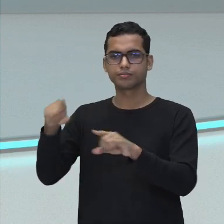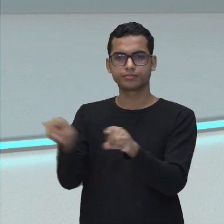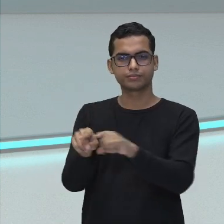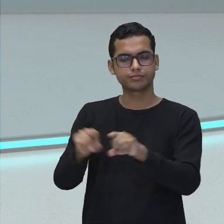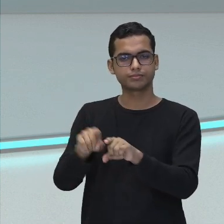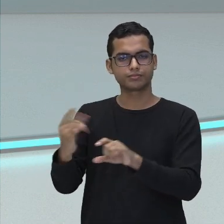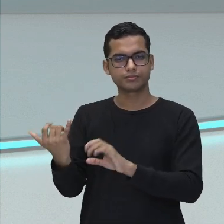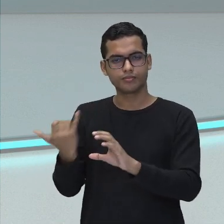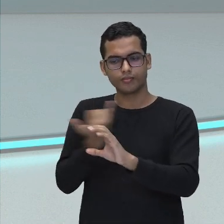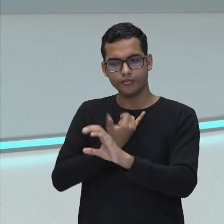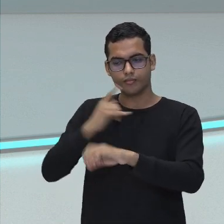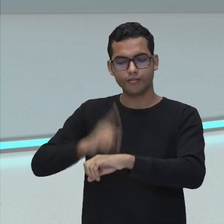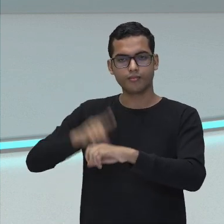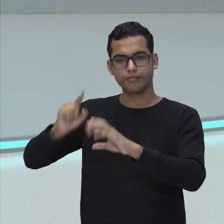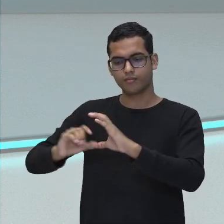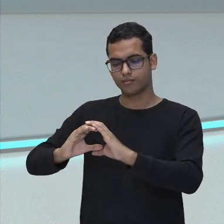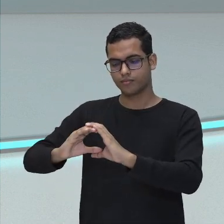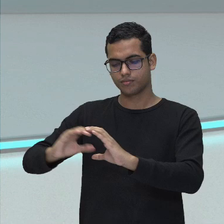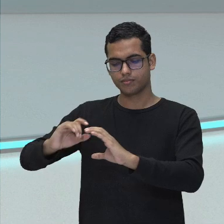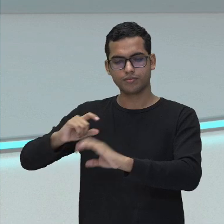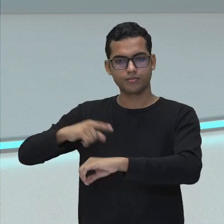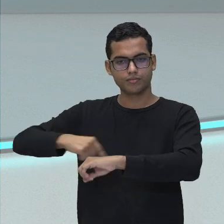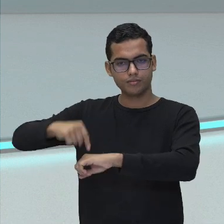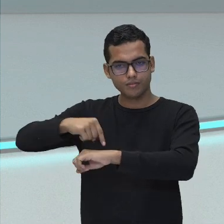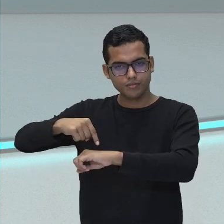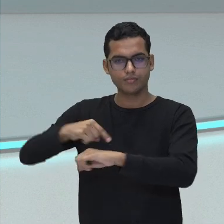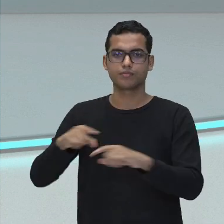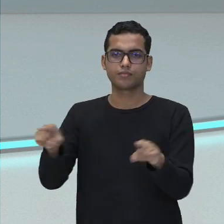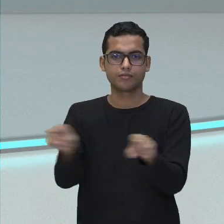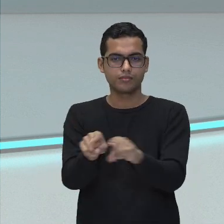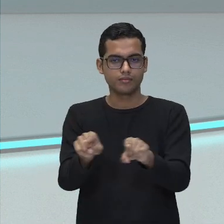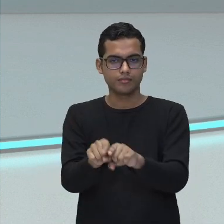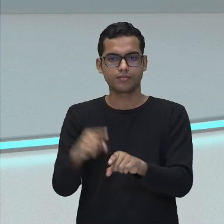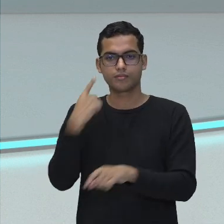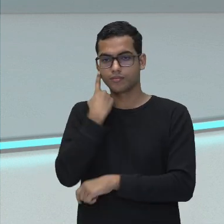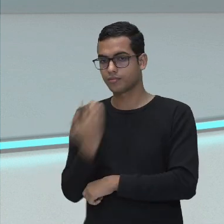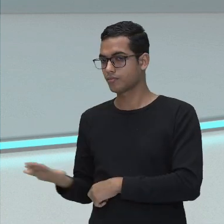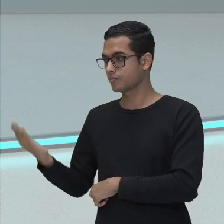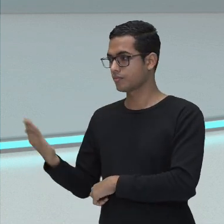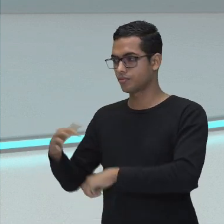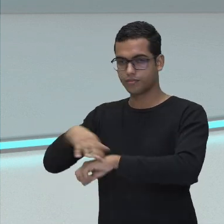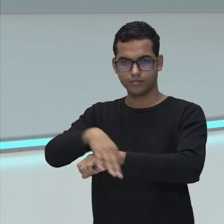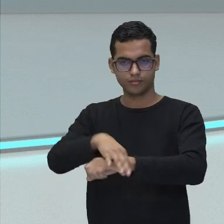mso brao conocido utilizado